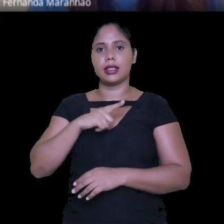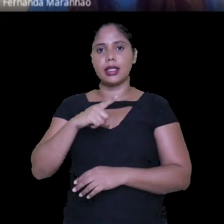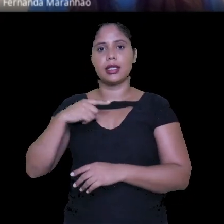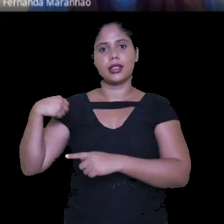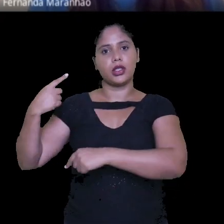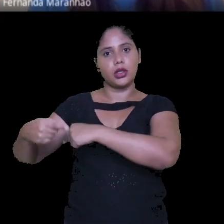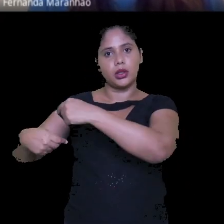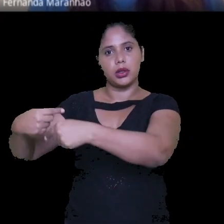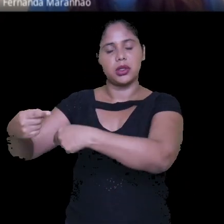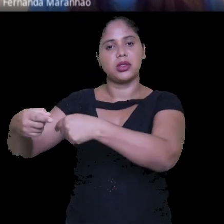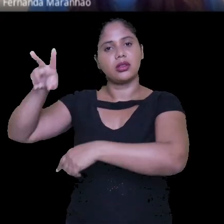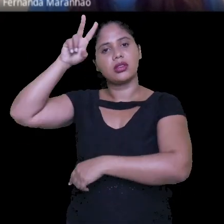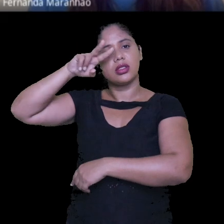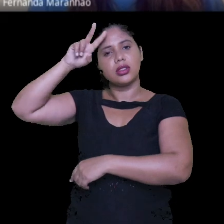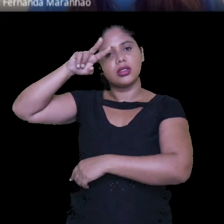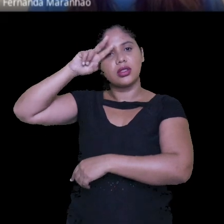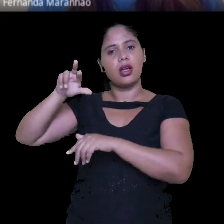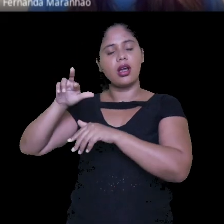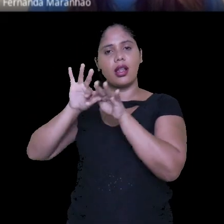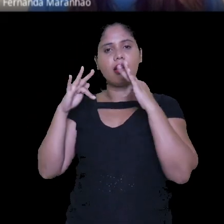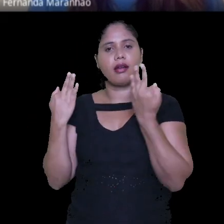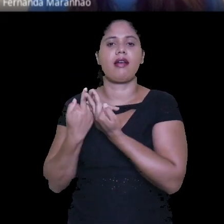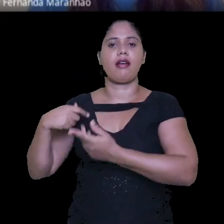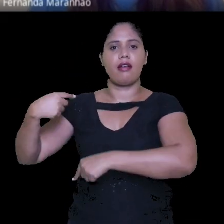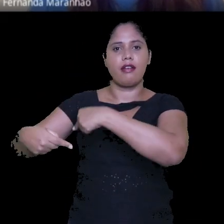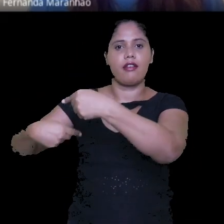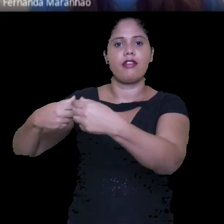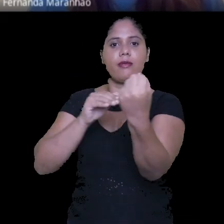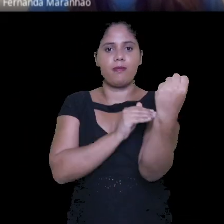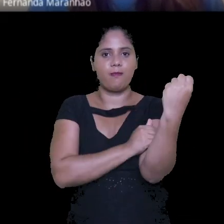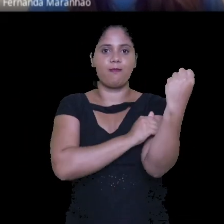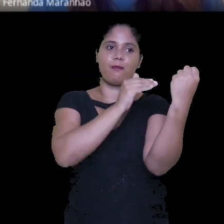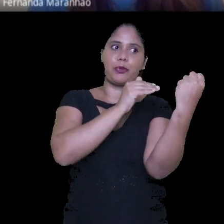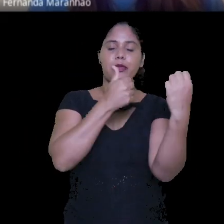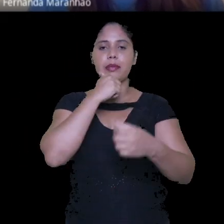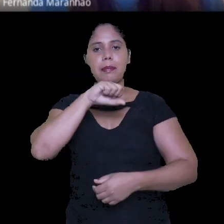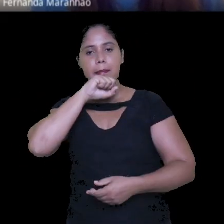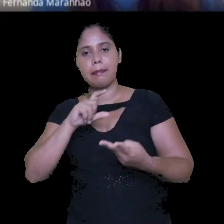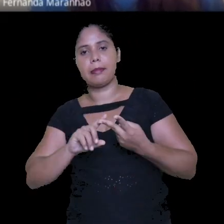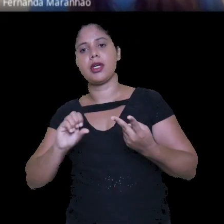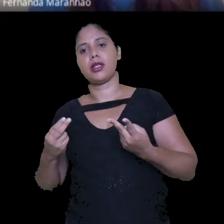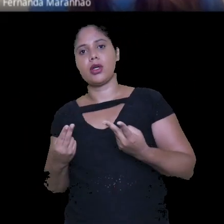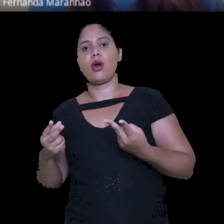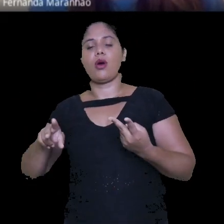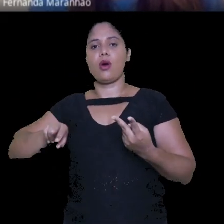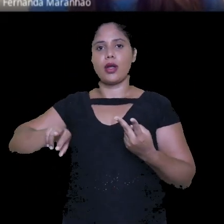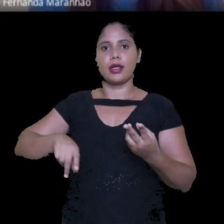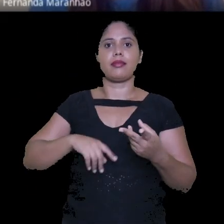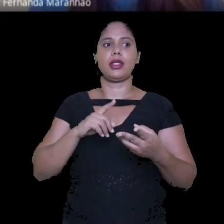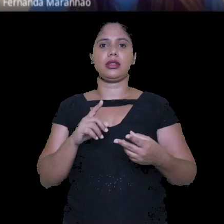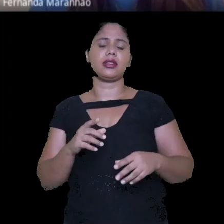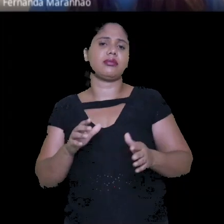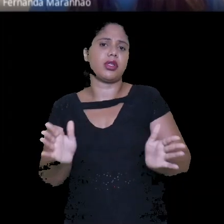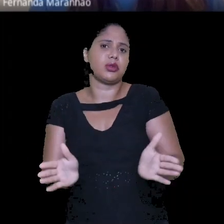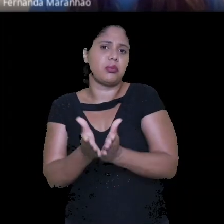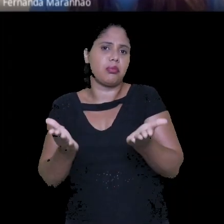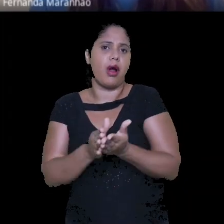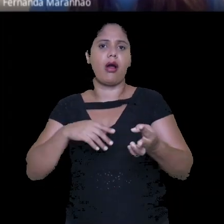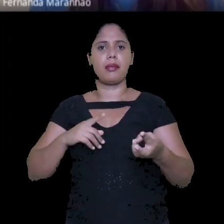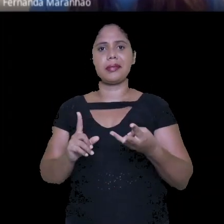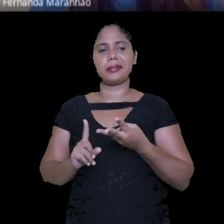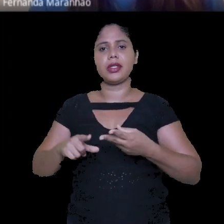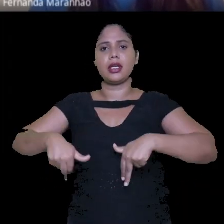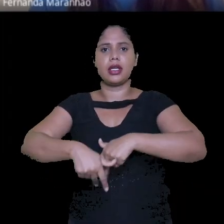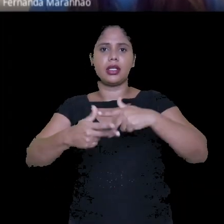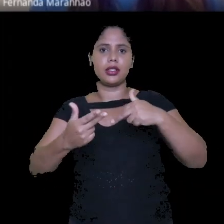ver um QR Code que dá acesso à publicação da Rede Brasileira de Estudos sobre hipertensão na gravidez. O nosso